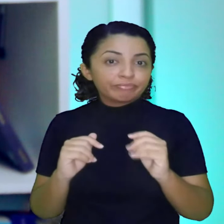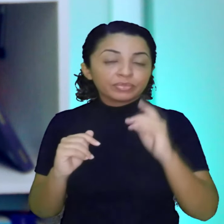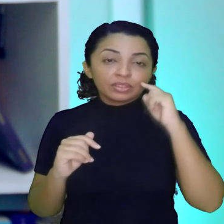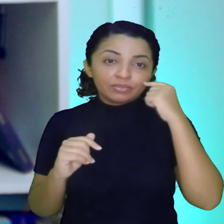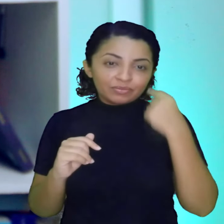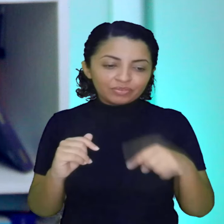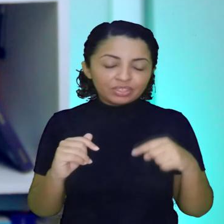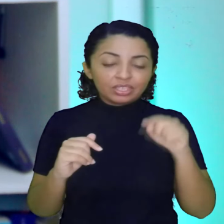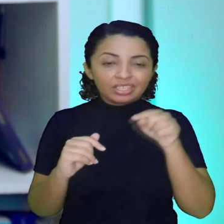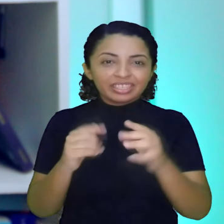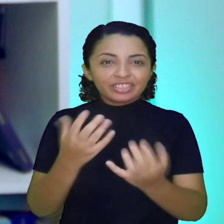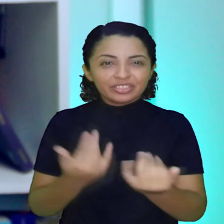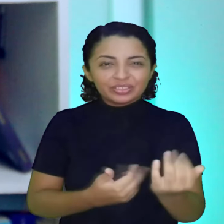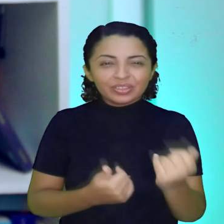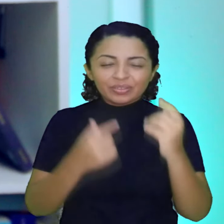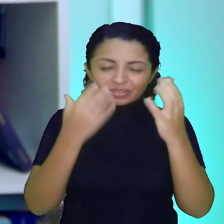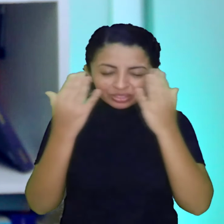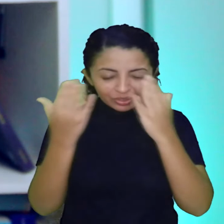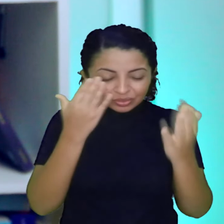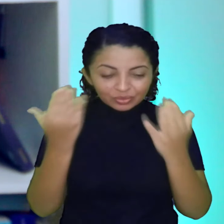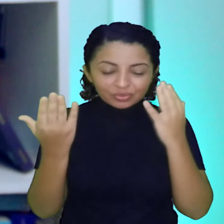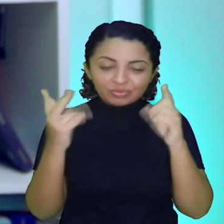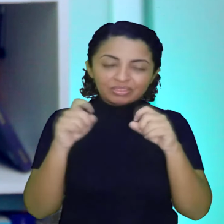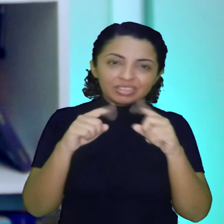uma jovem que está cheia de dúvidas, cheia de questionamentos,